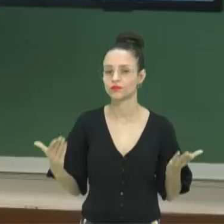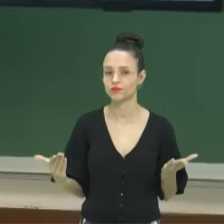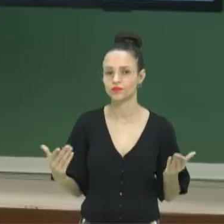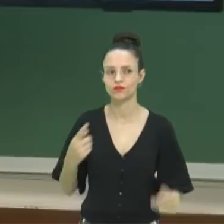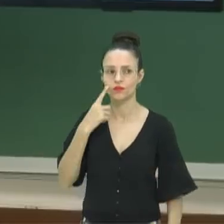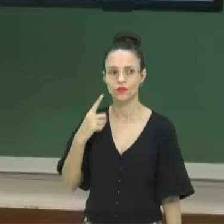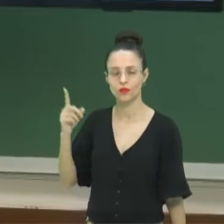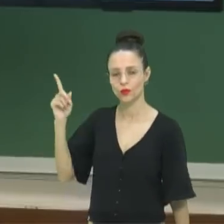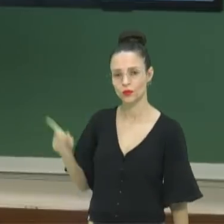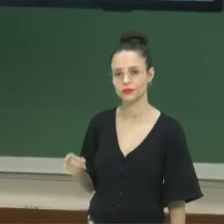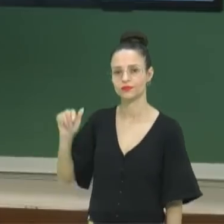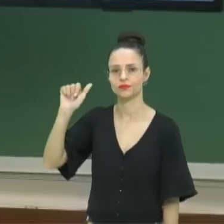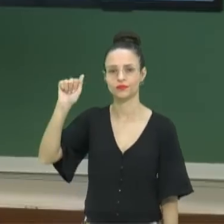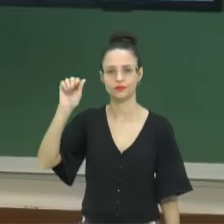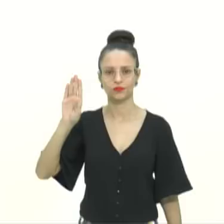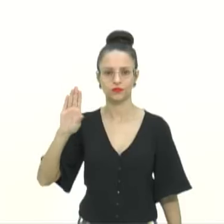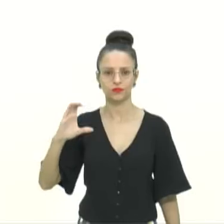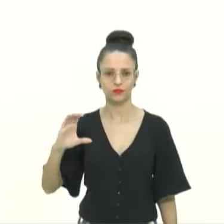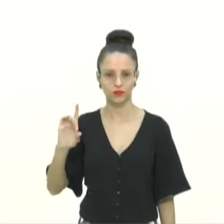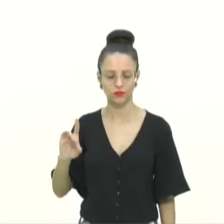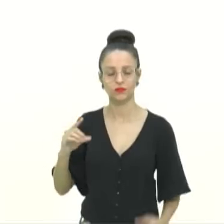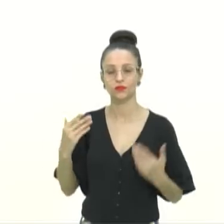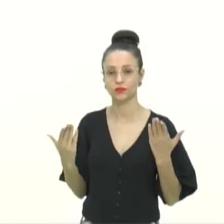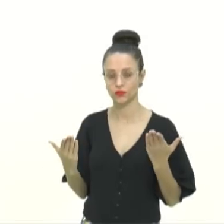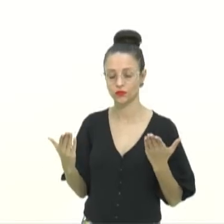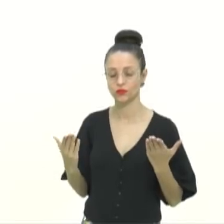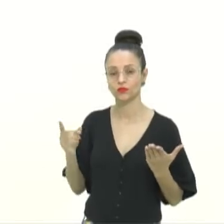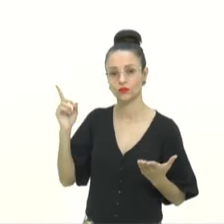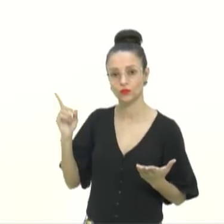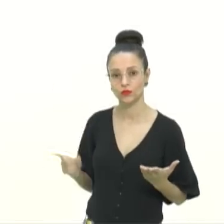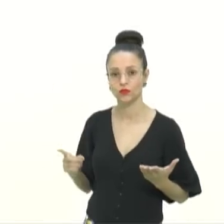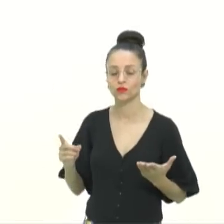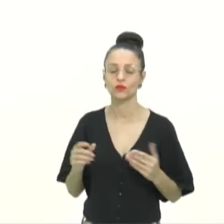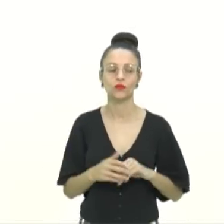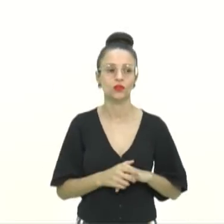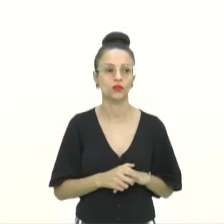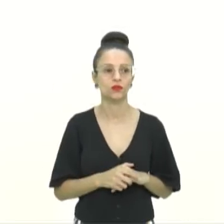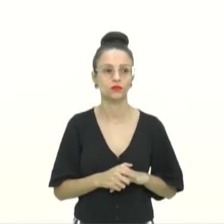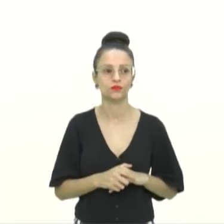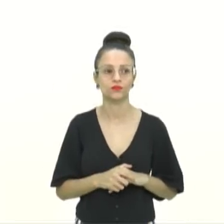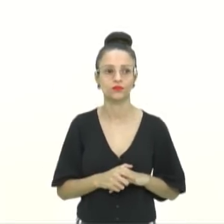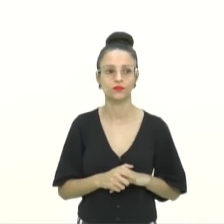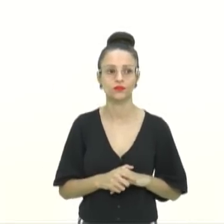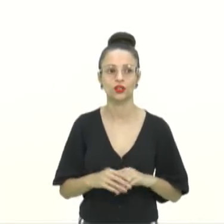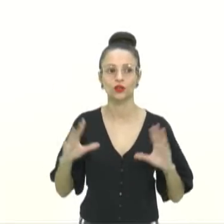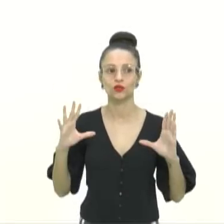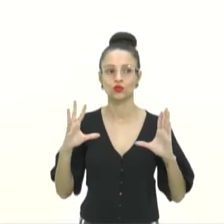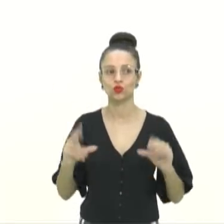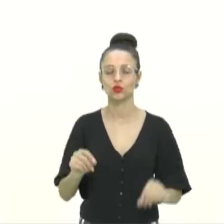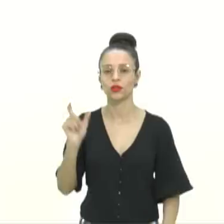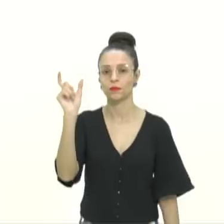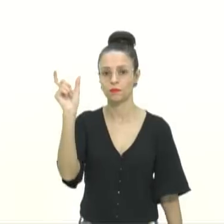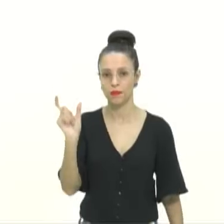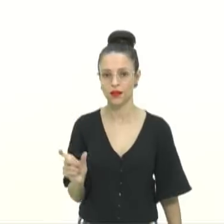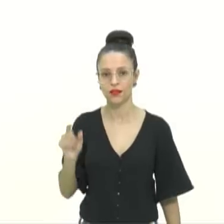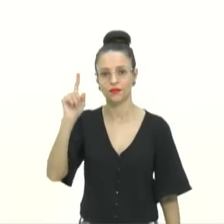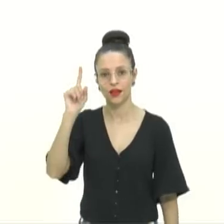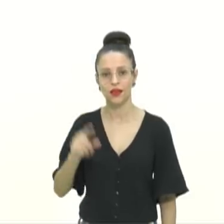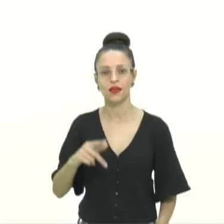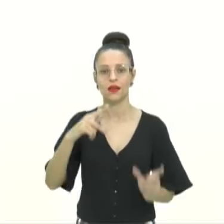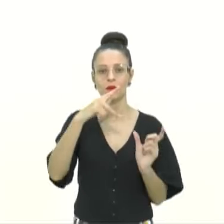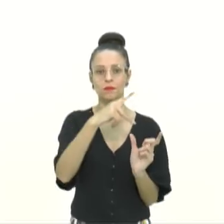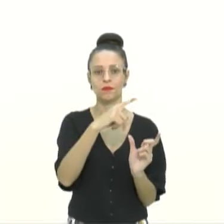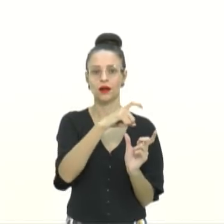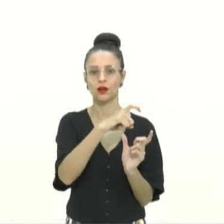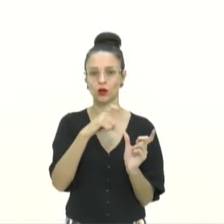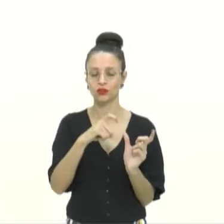Em qual alternativa, em qual das alternativas abaixo, todas as palavras são